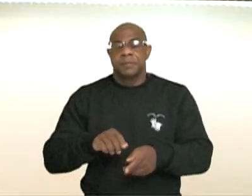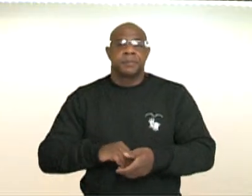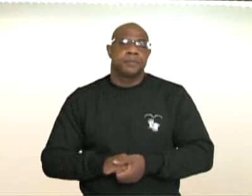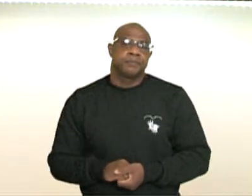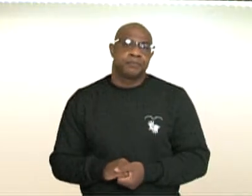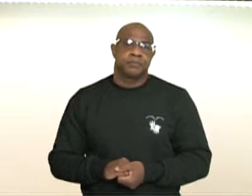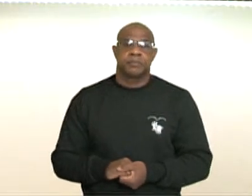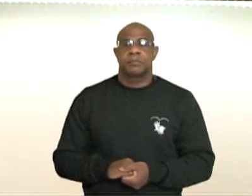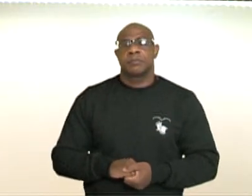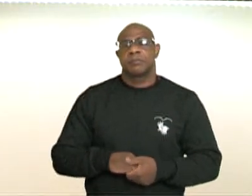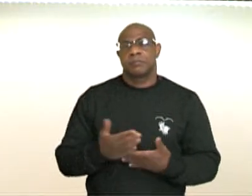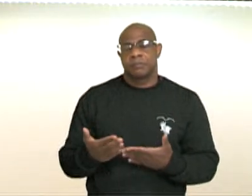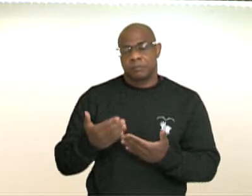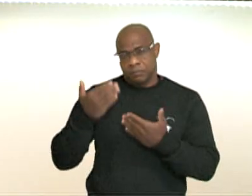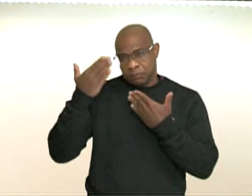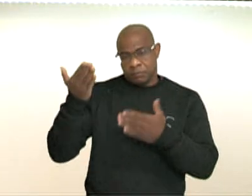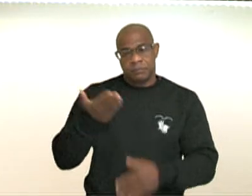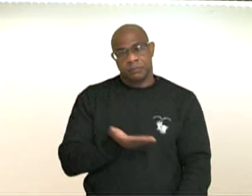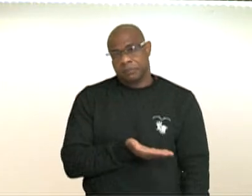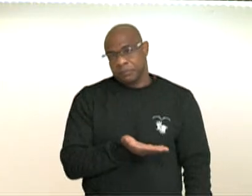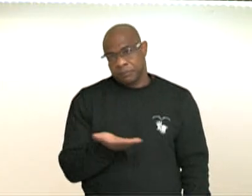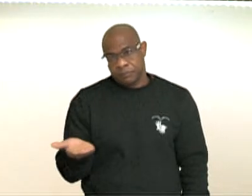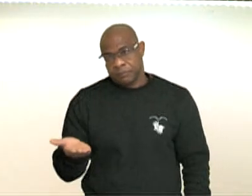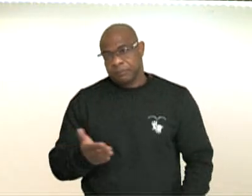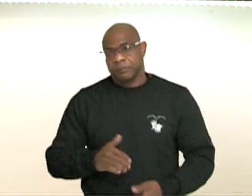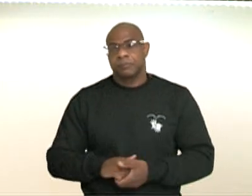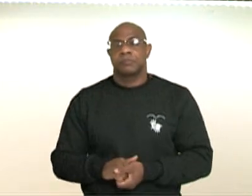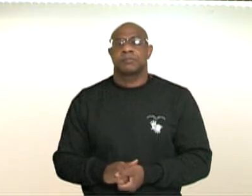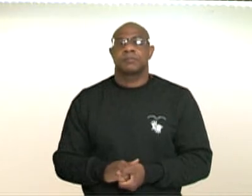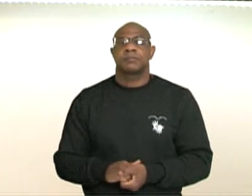sexto ano. Agradecer a todos vocês.